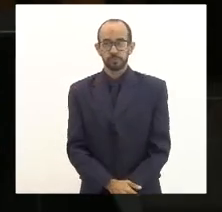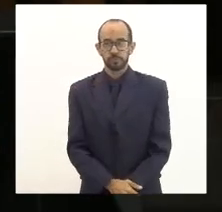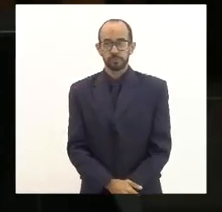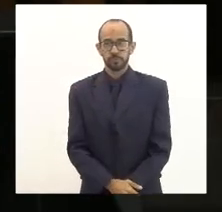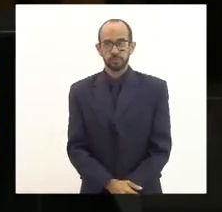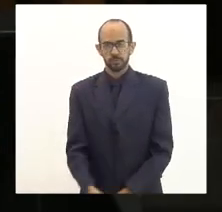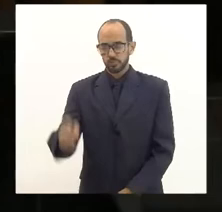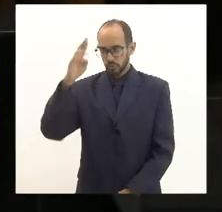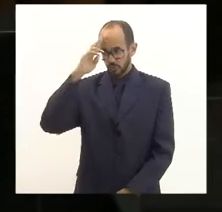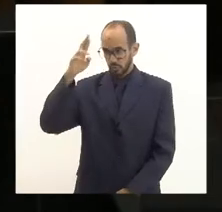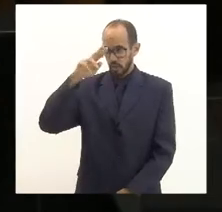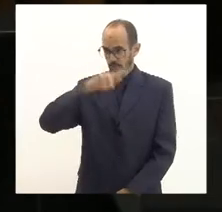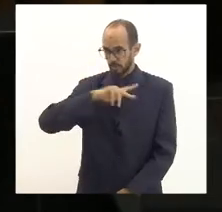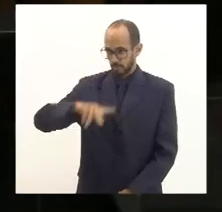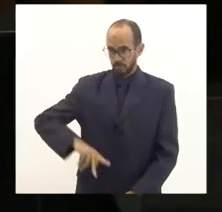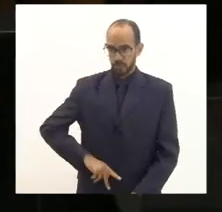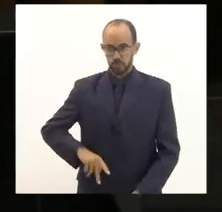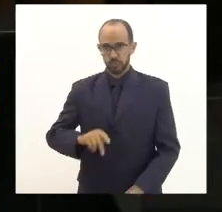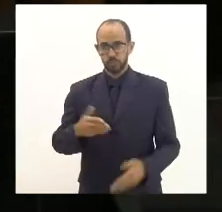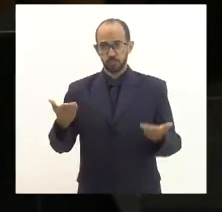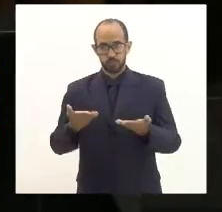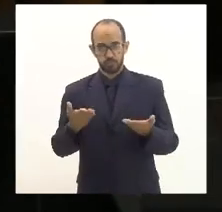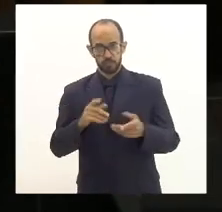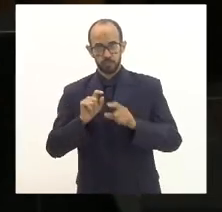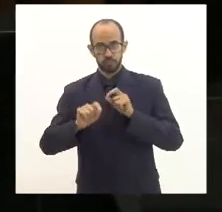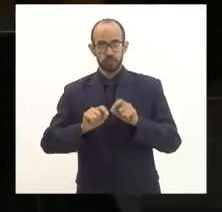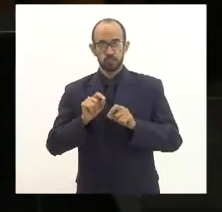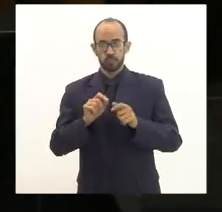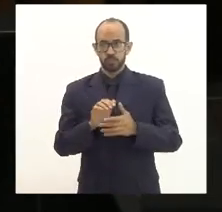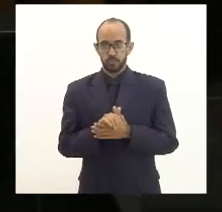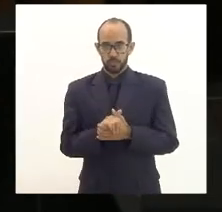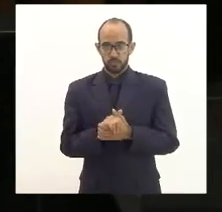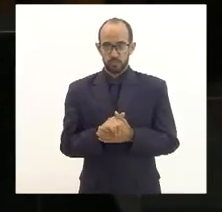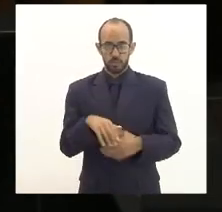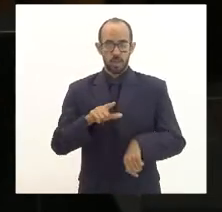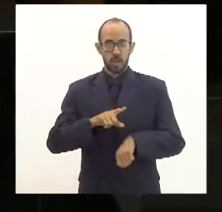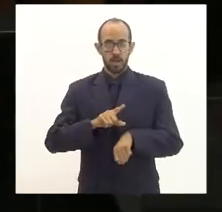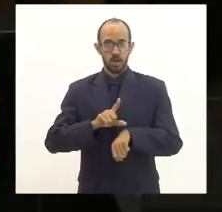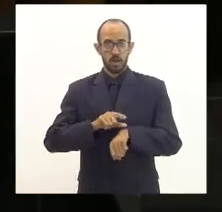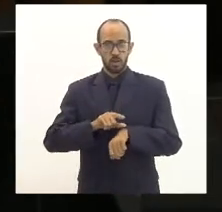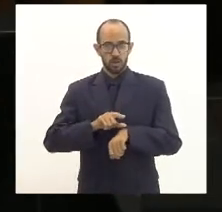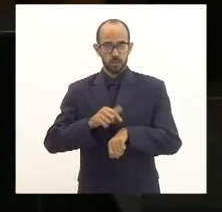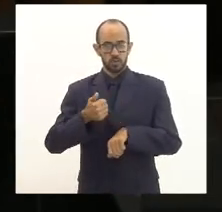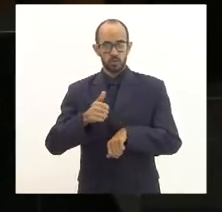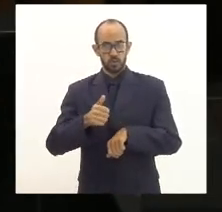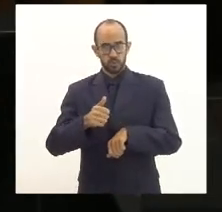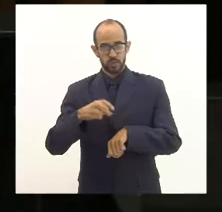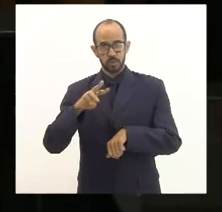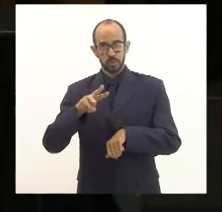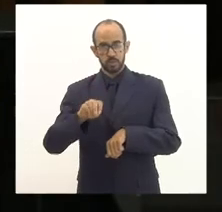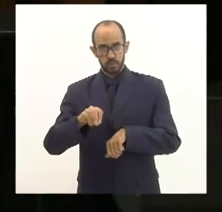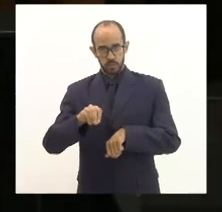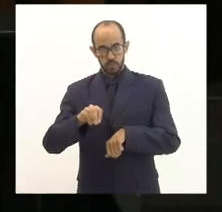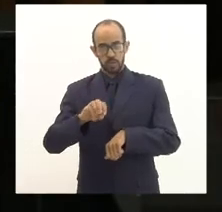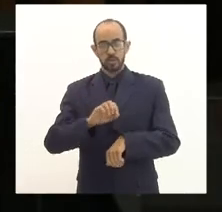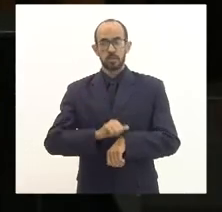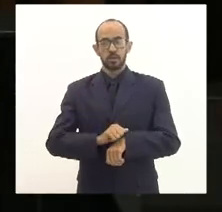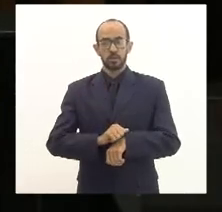e chora Presidente hoje as 11:30 da manhã